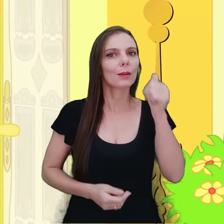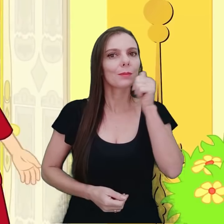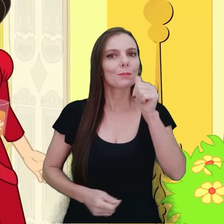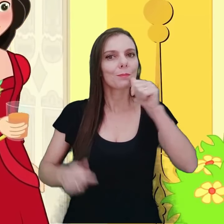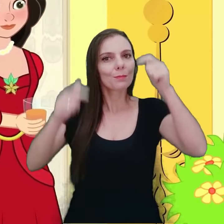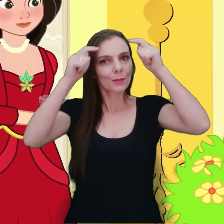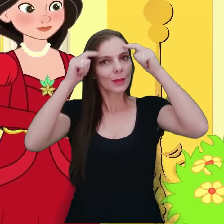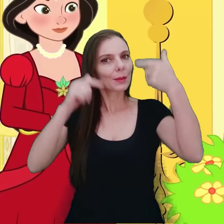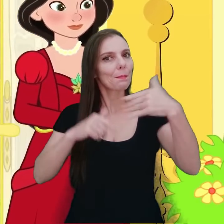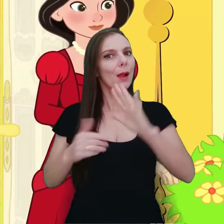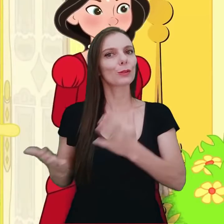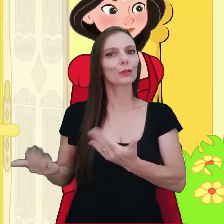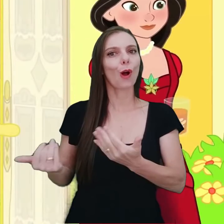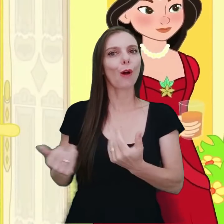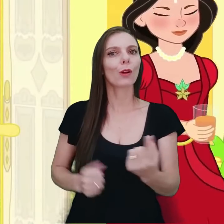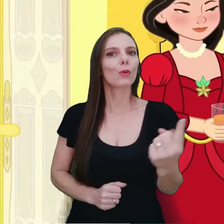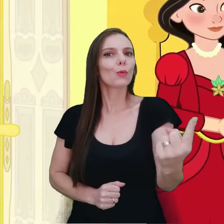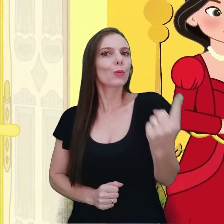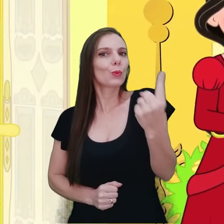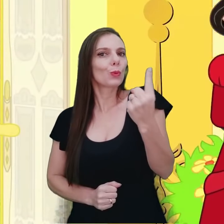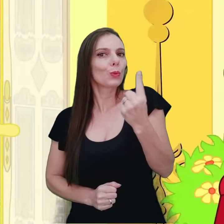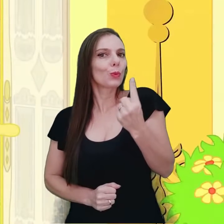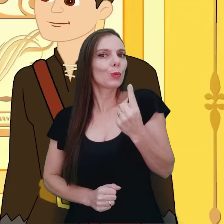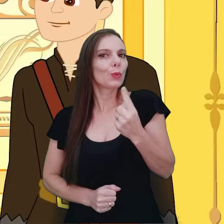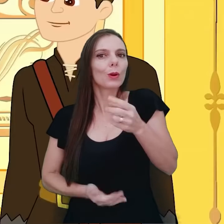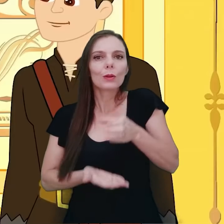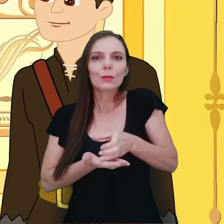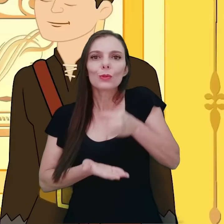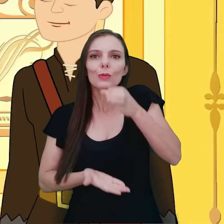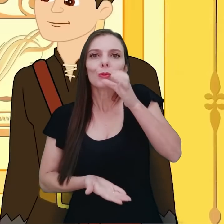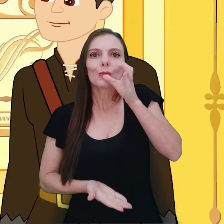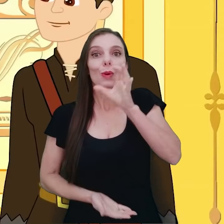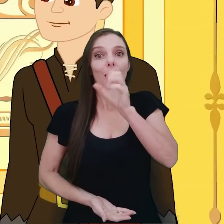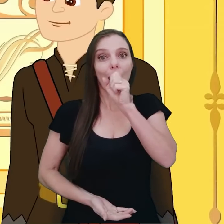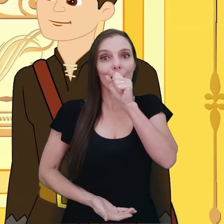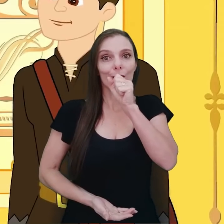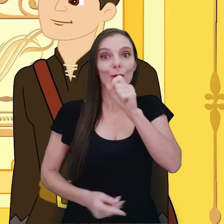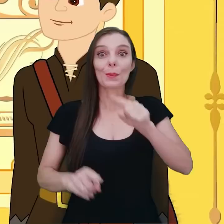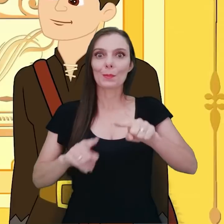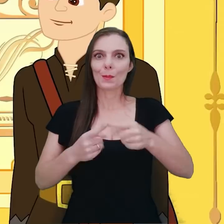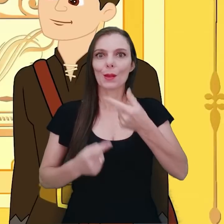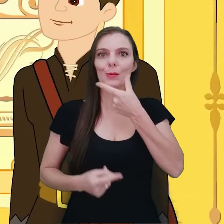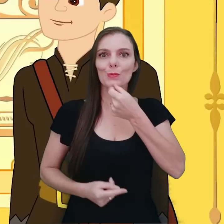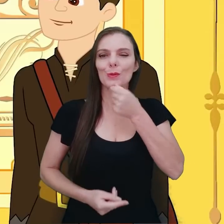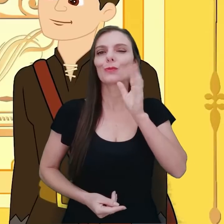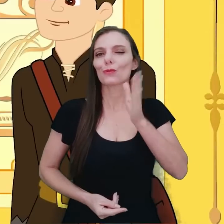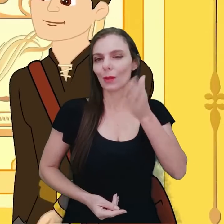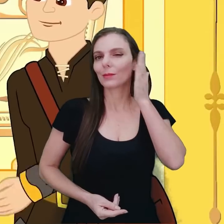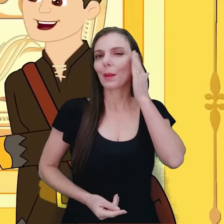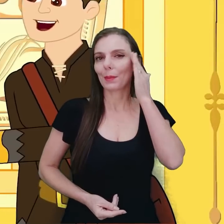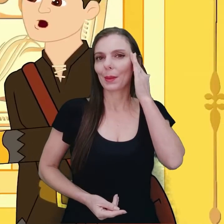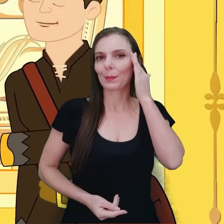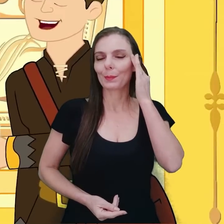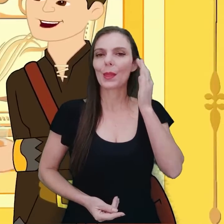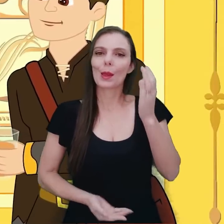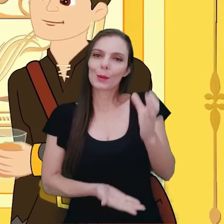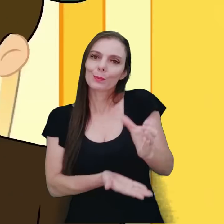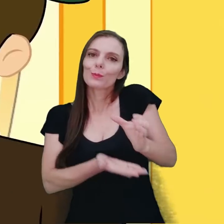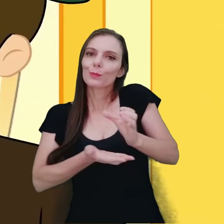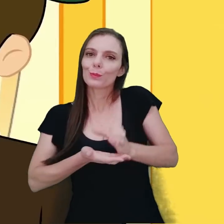princesa mais nova apareceu com um suco de laranja. Mas o jovem agora já sabia. Ele pegou o copo,